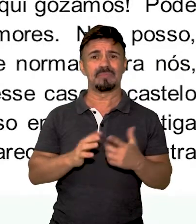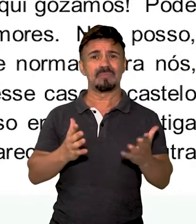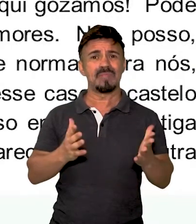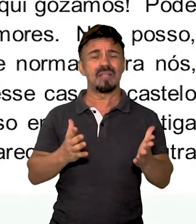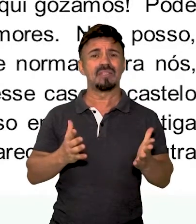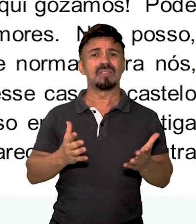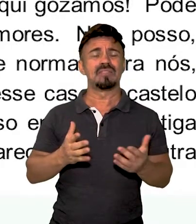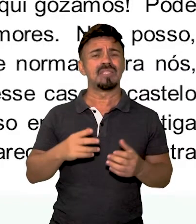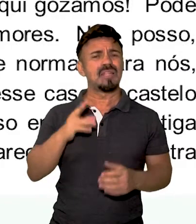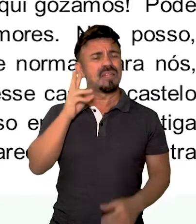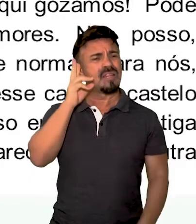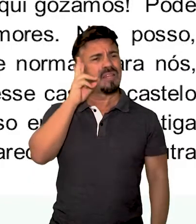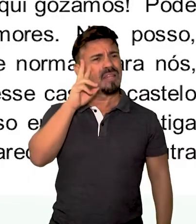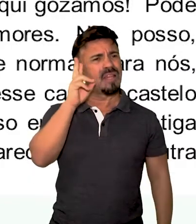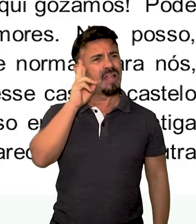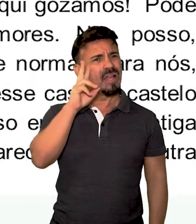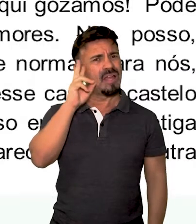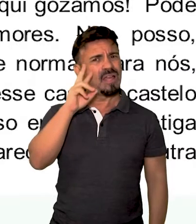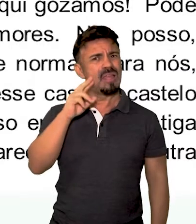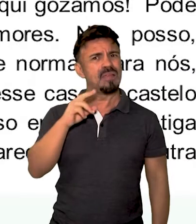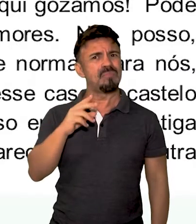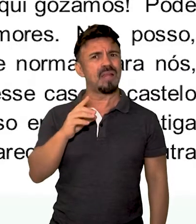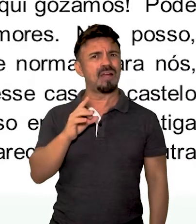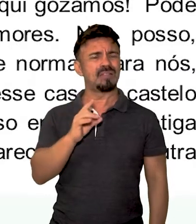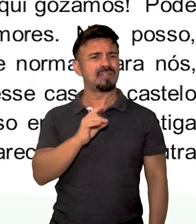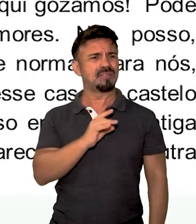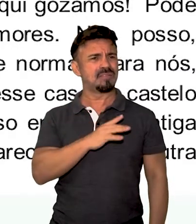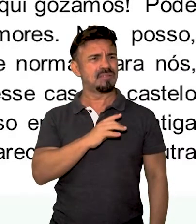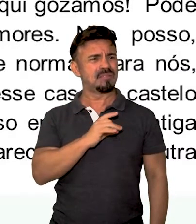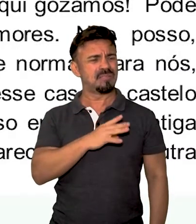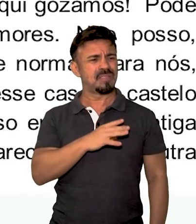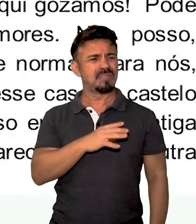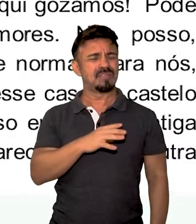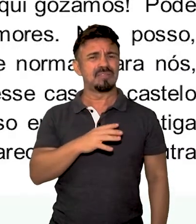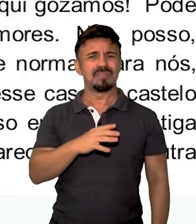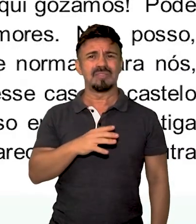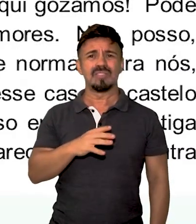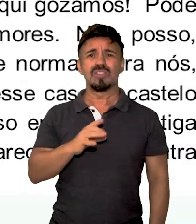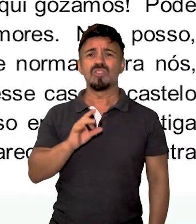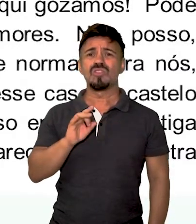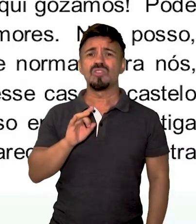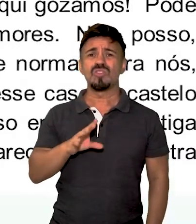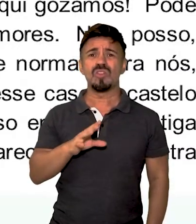se lembra de nossos temores. Não posso